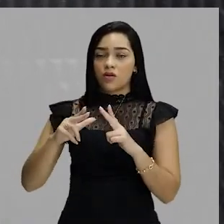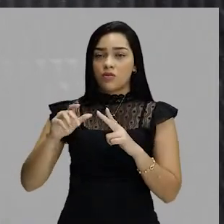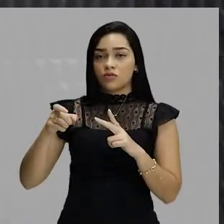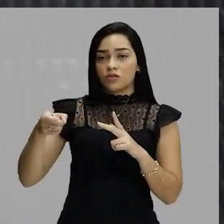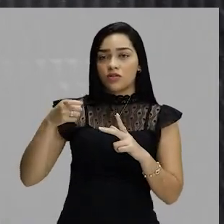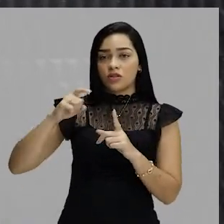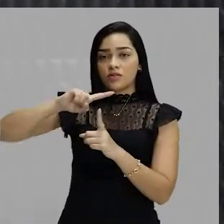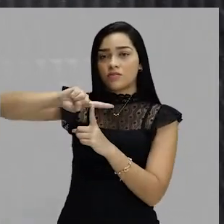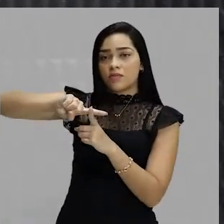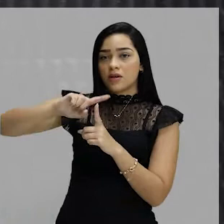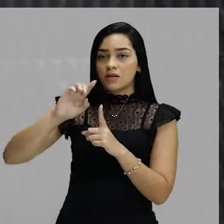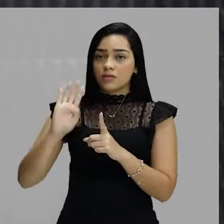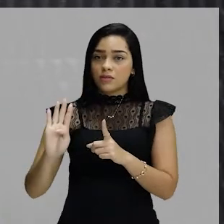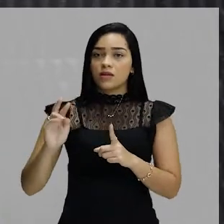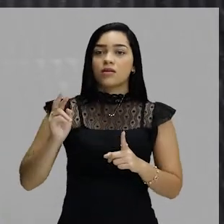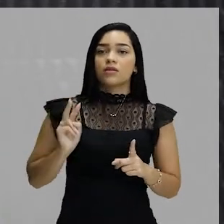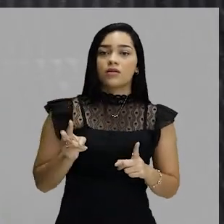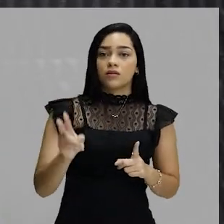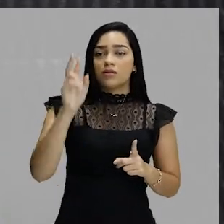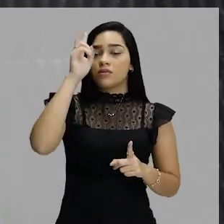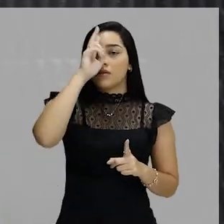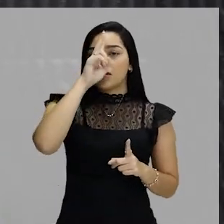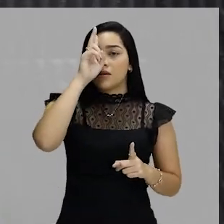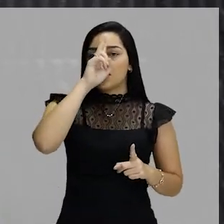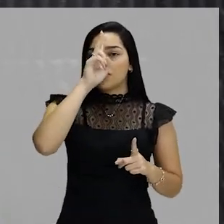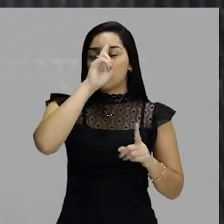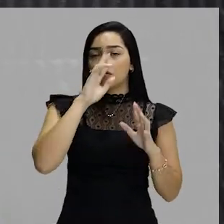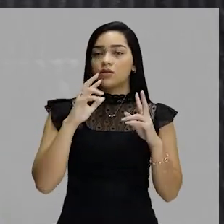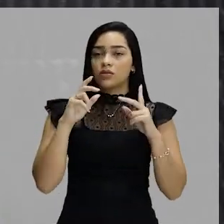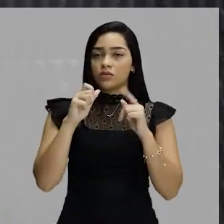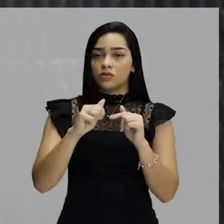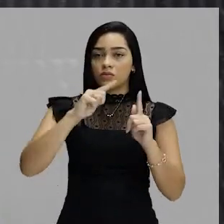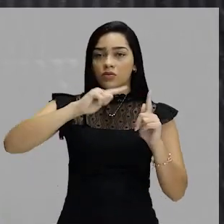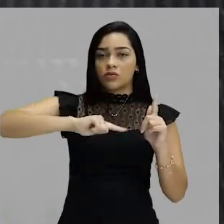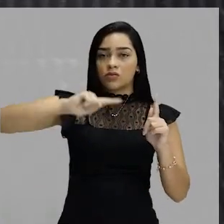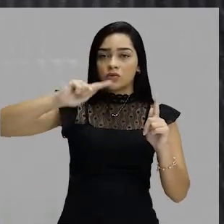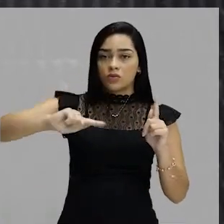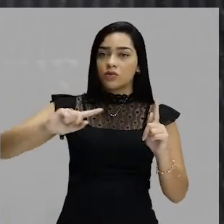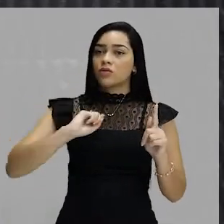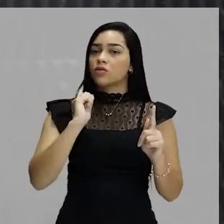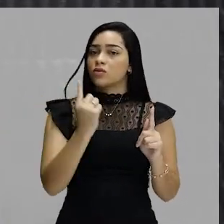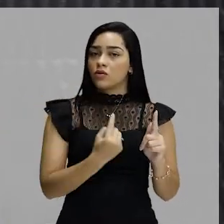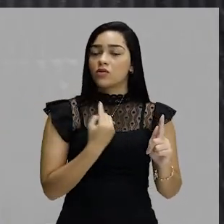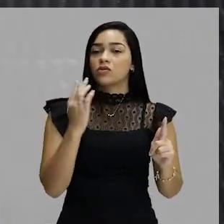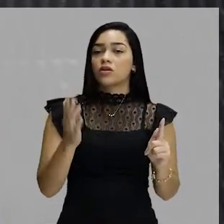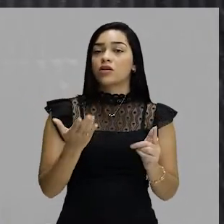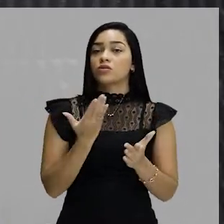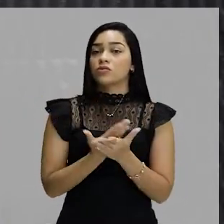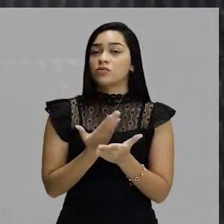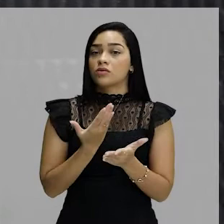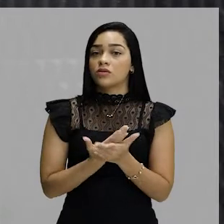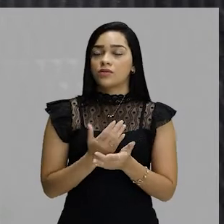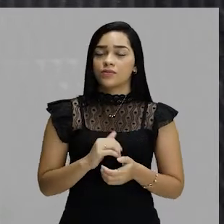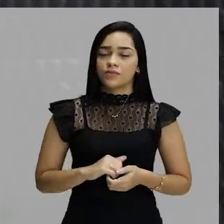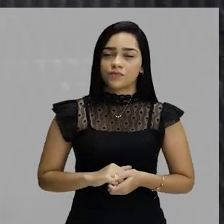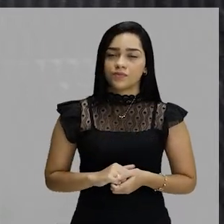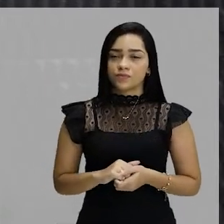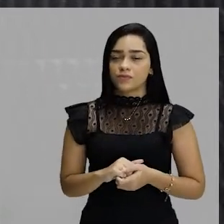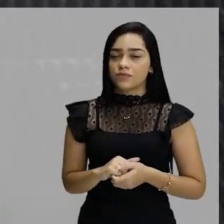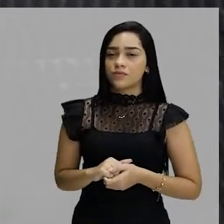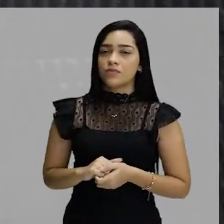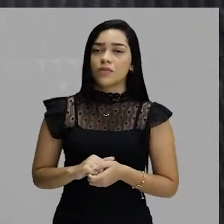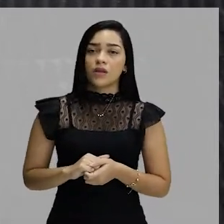mais b. Temos sempre que lembrar da forma geral do gráfico de uma função, foi o que a gente trabalhou na aula passada. Turma, e